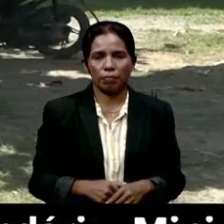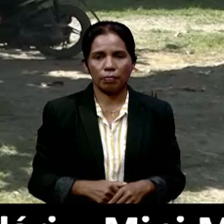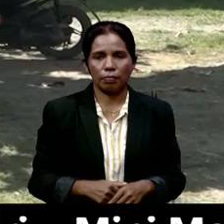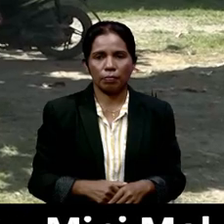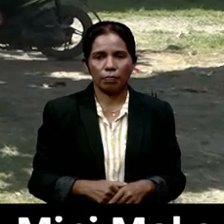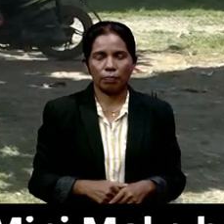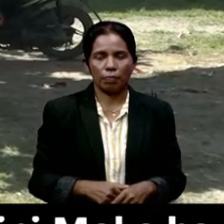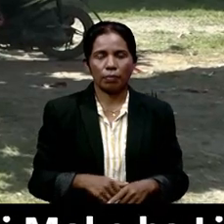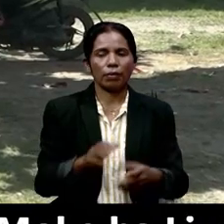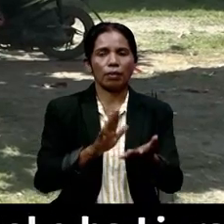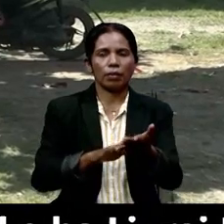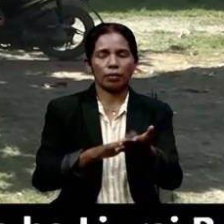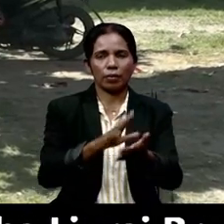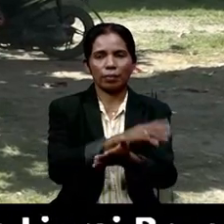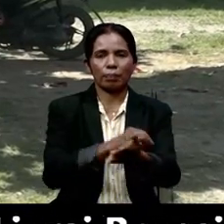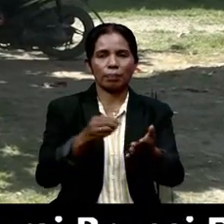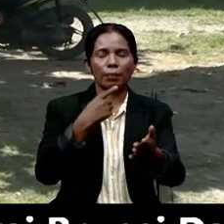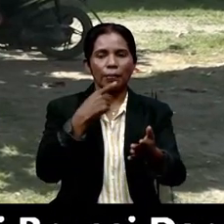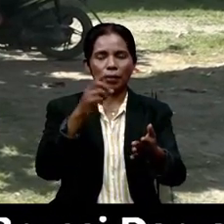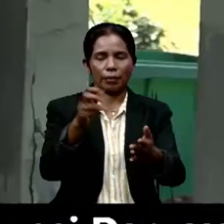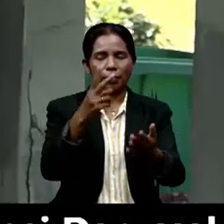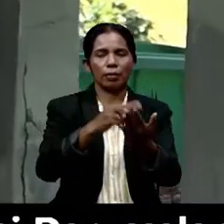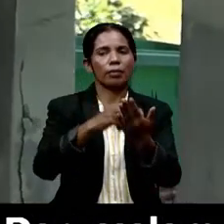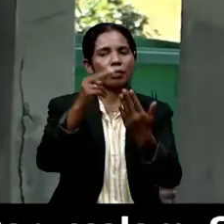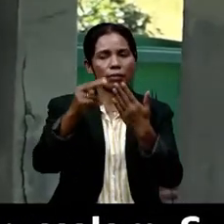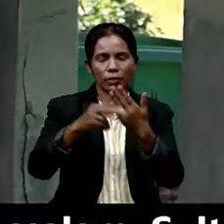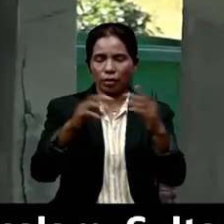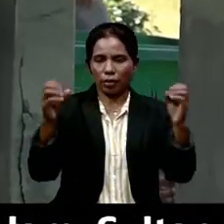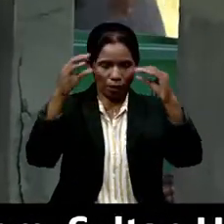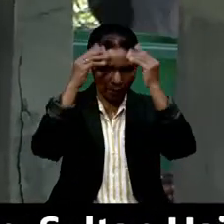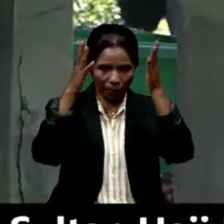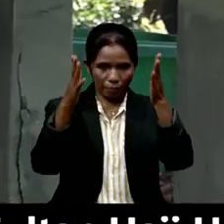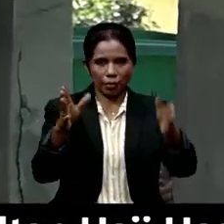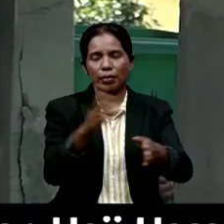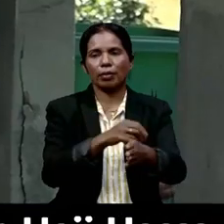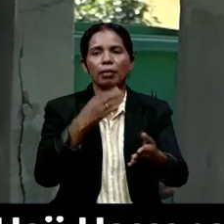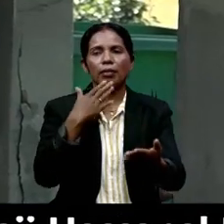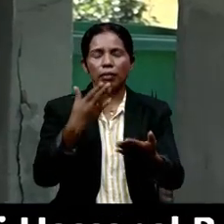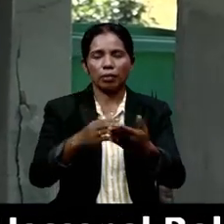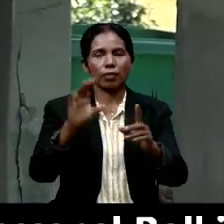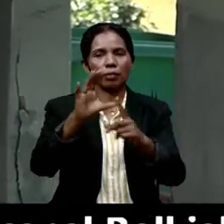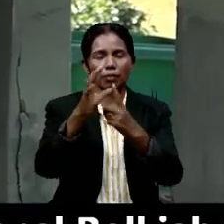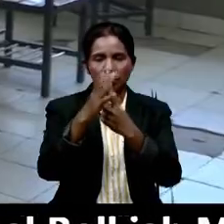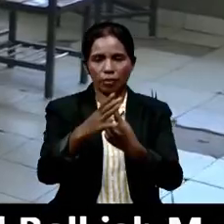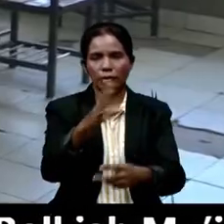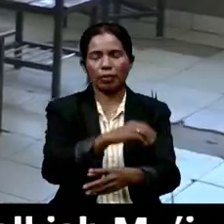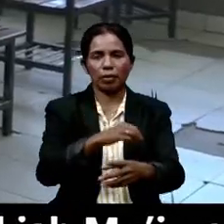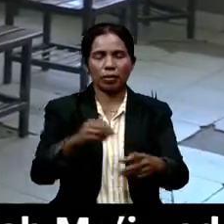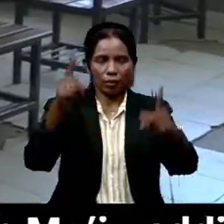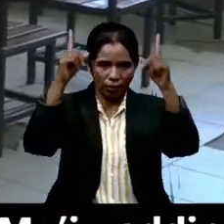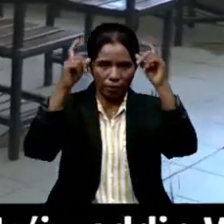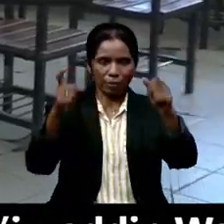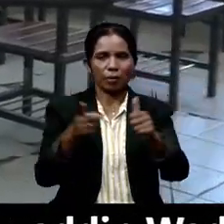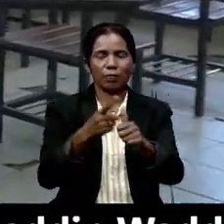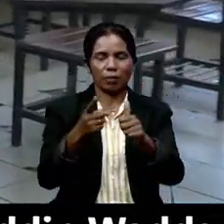Durante a Escola Secundária Geral 12 de novembro, leia professores de matéria temas literatura no cultura, no e a exame primeiro